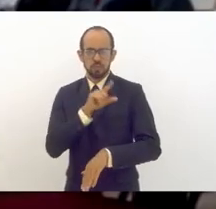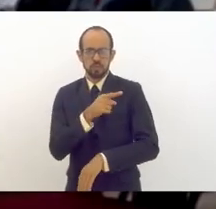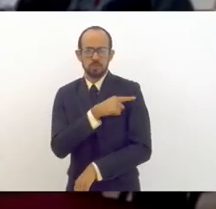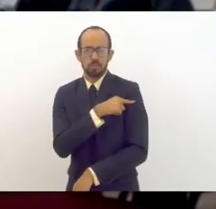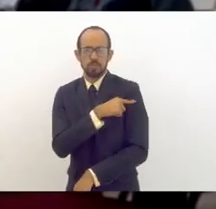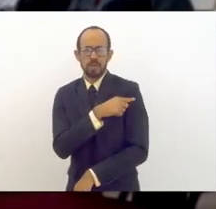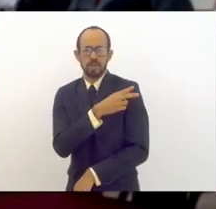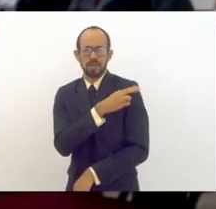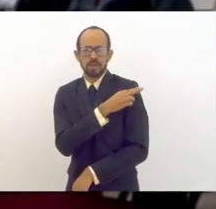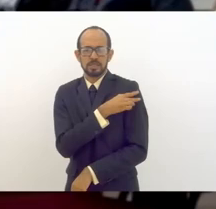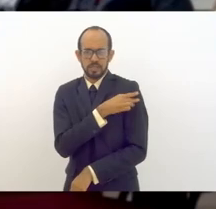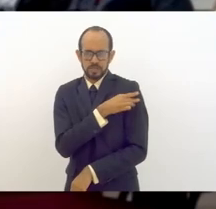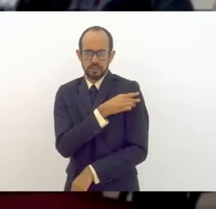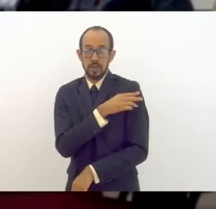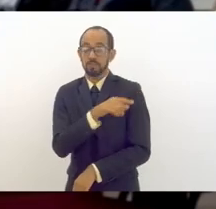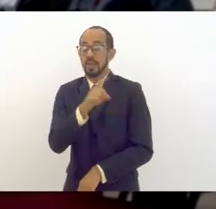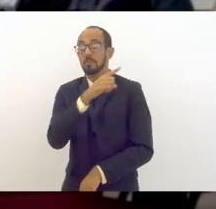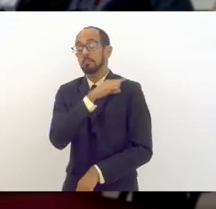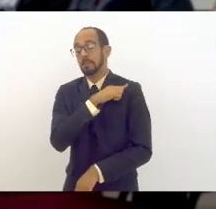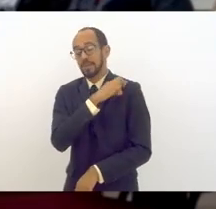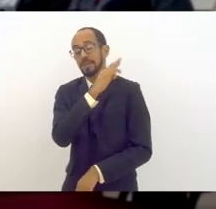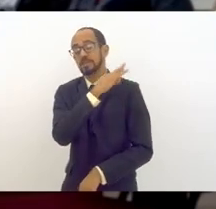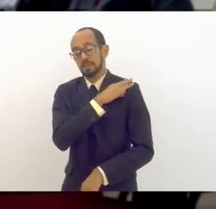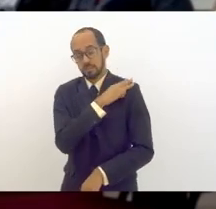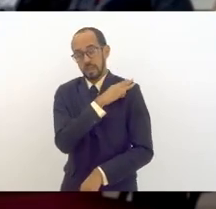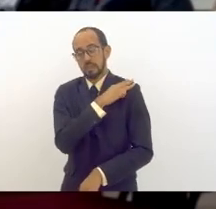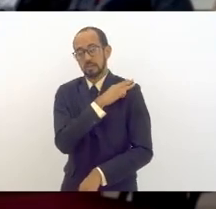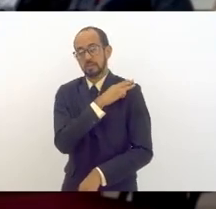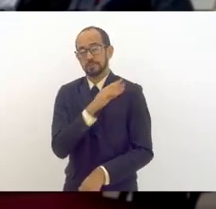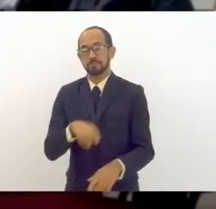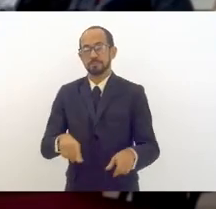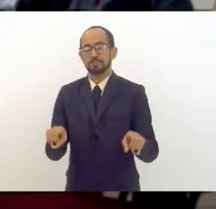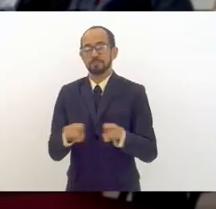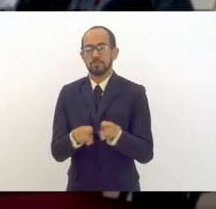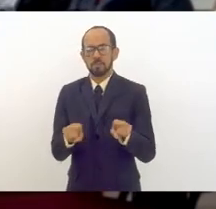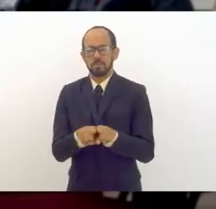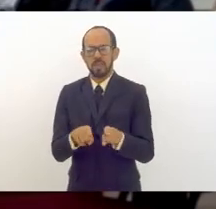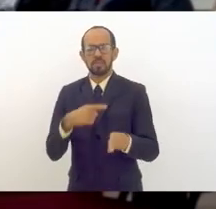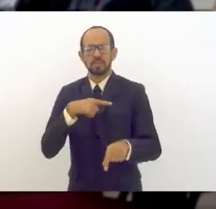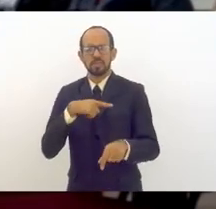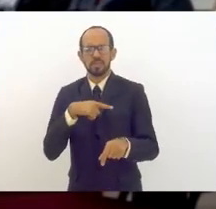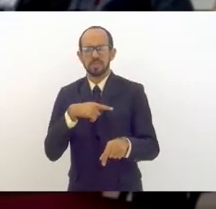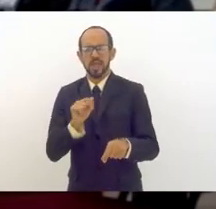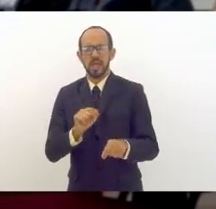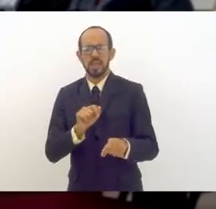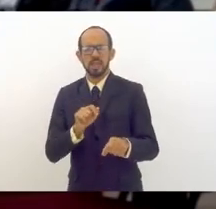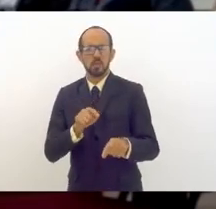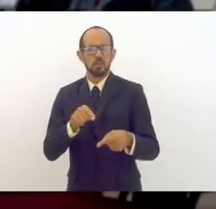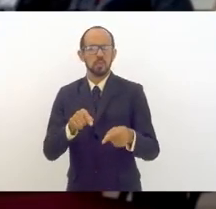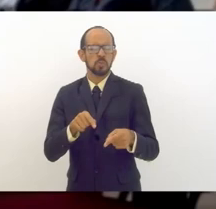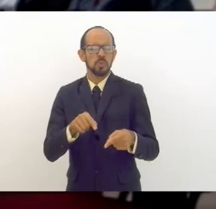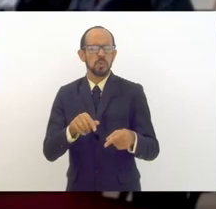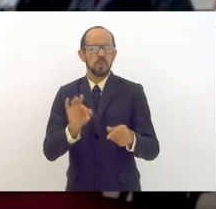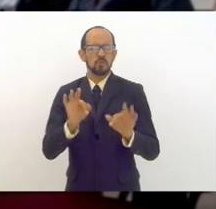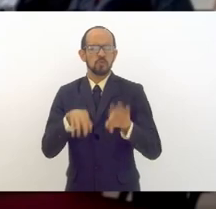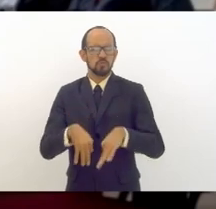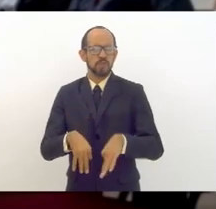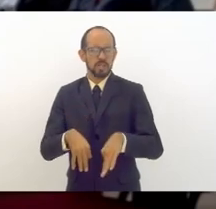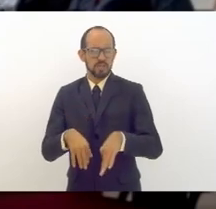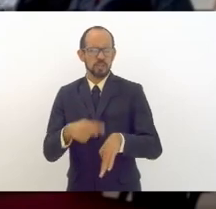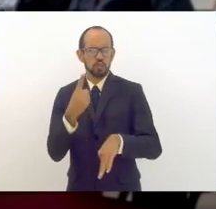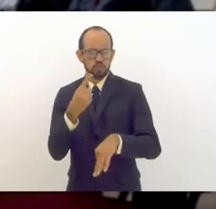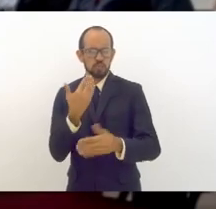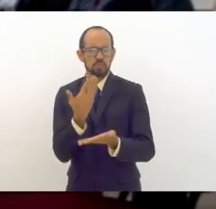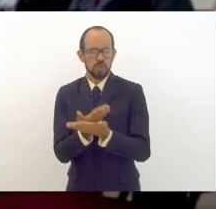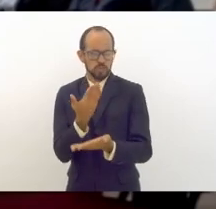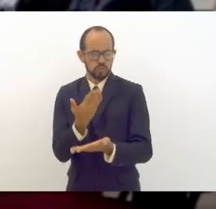de ensino médio. Existe a previsão de conclusão de obra de uma unidade escolar, talvez o Pedro Barbosa queira complementar a